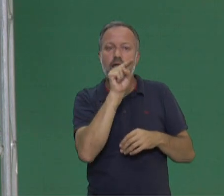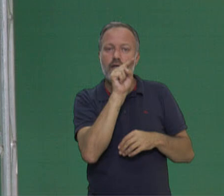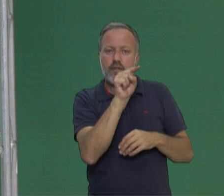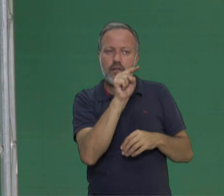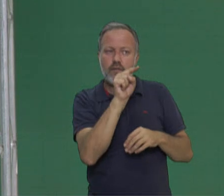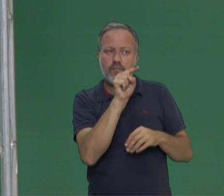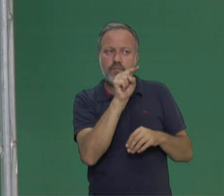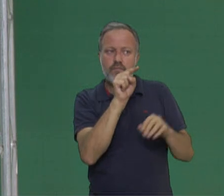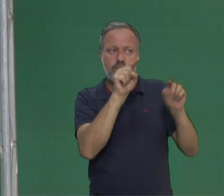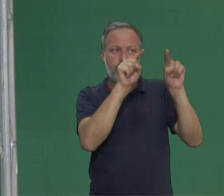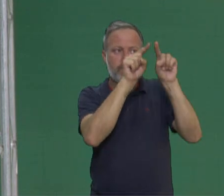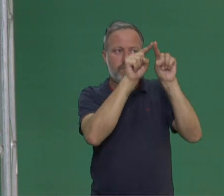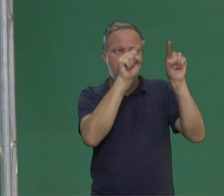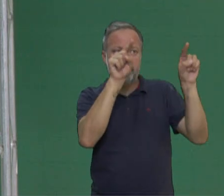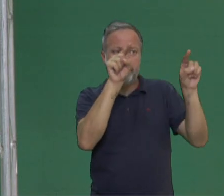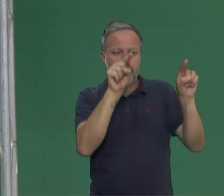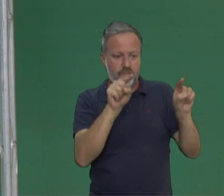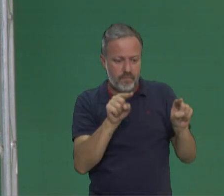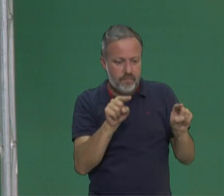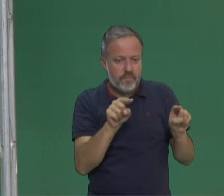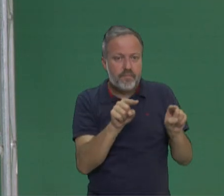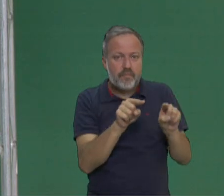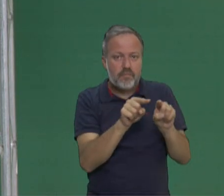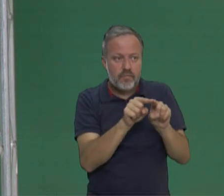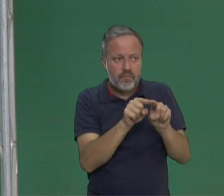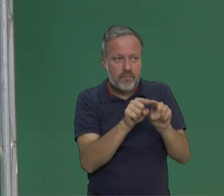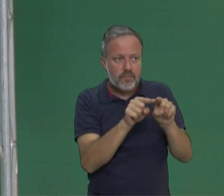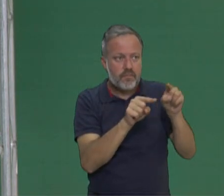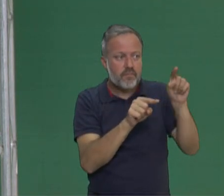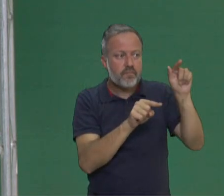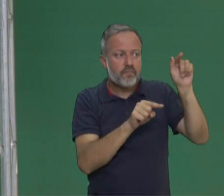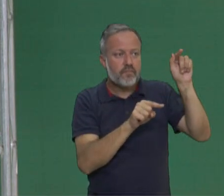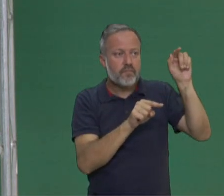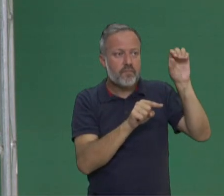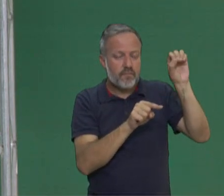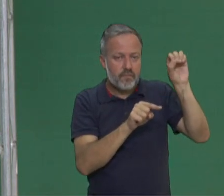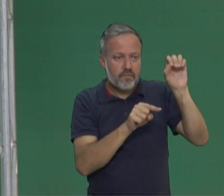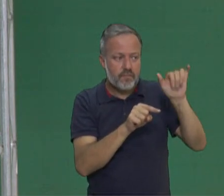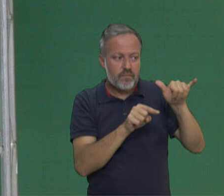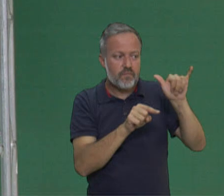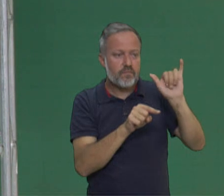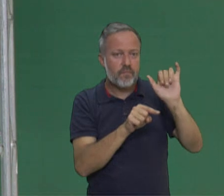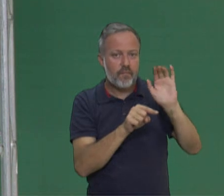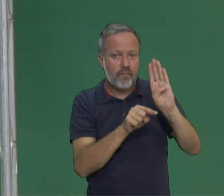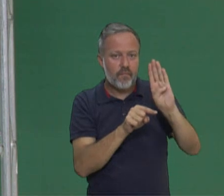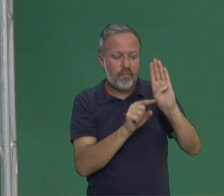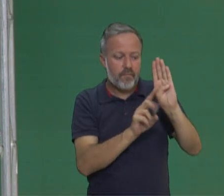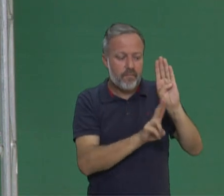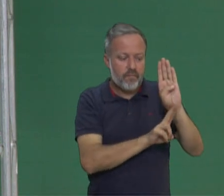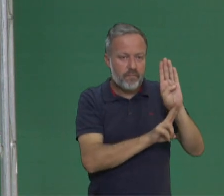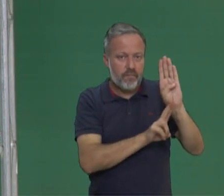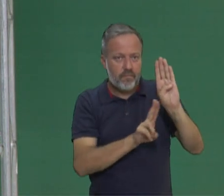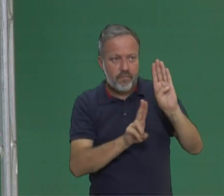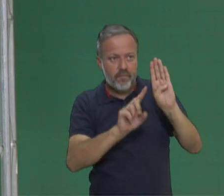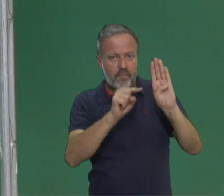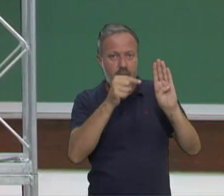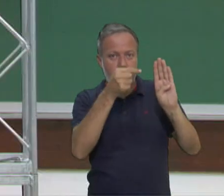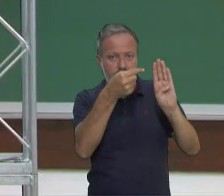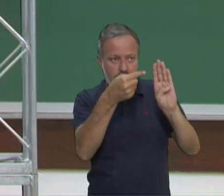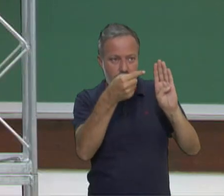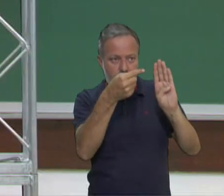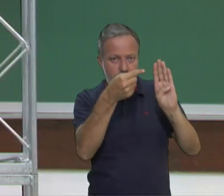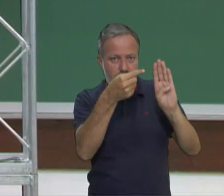Número atômico, somente prótons. Número de massa, prótons mais nêutrons. Vou sempre reforçar isso para vocês, para não